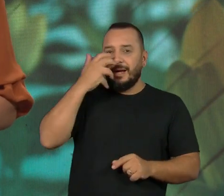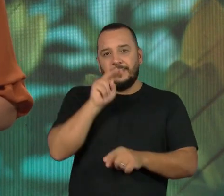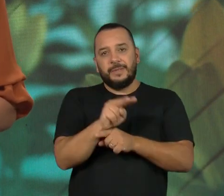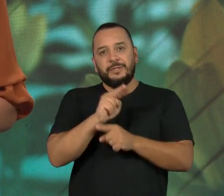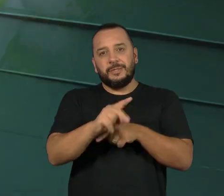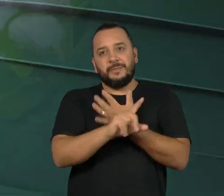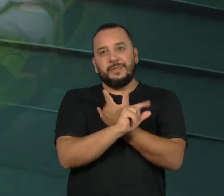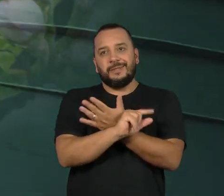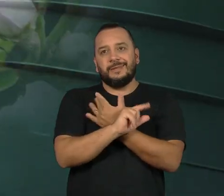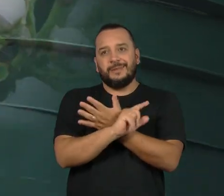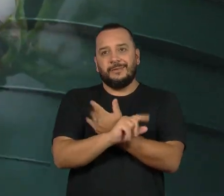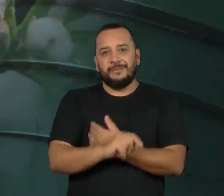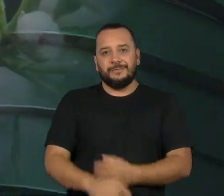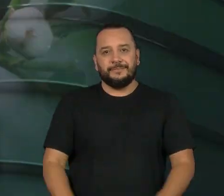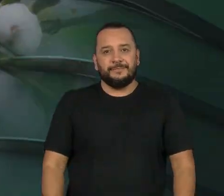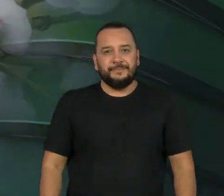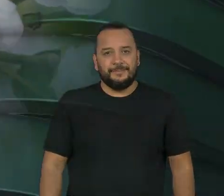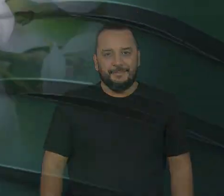Pantanal.